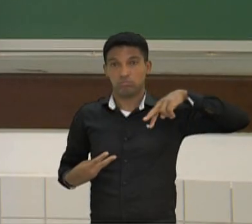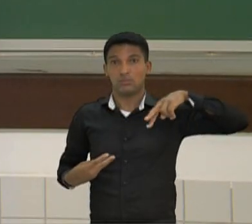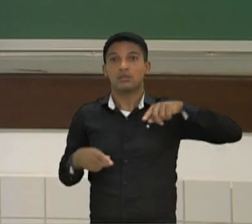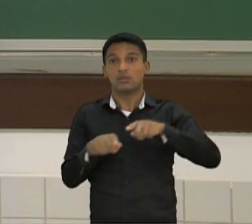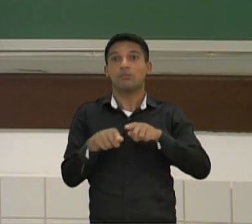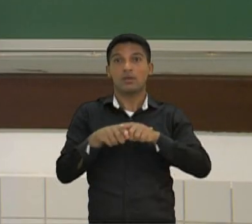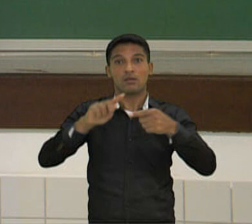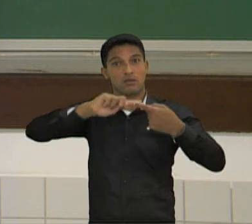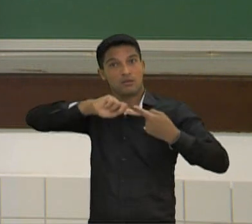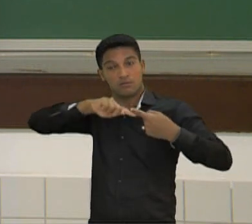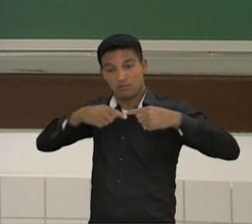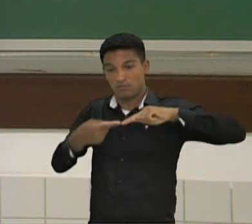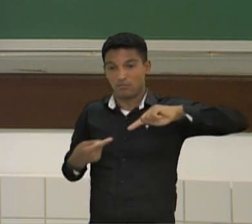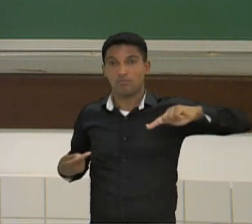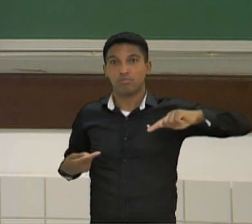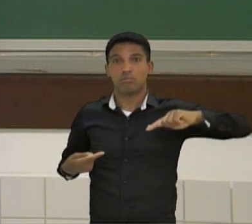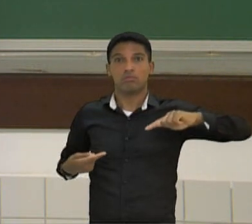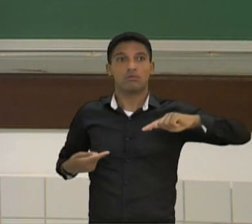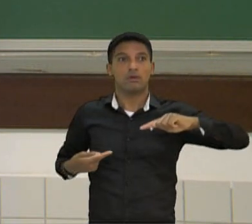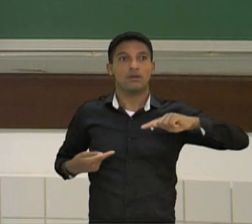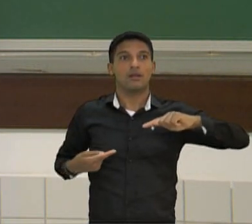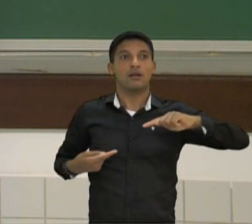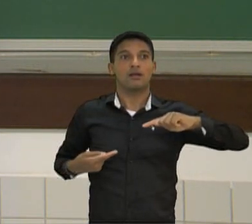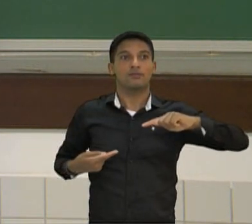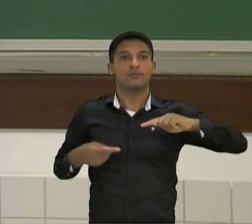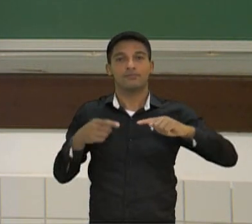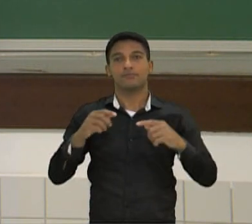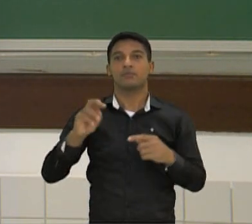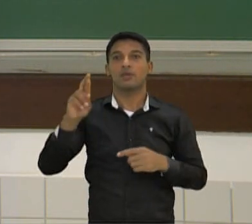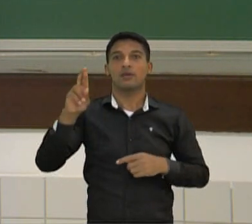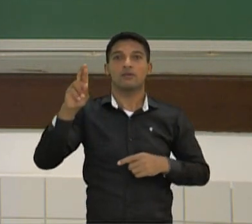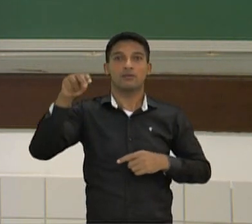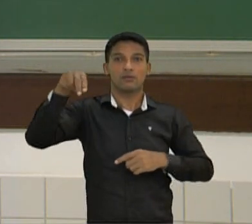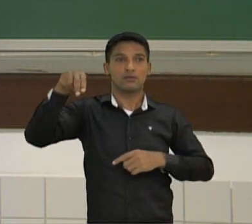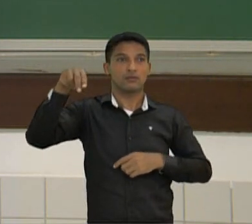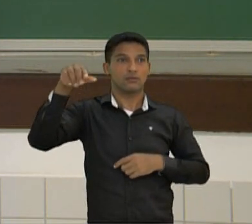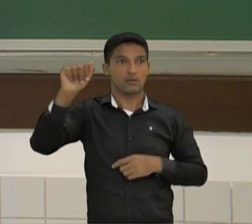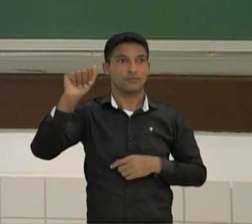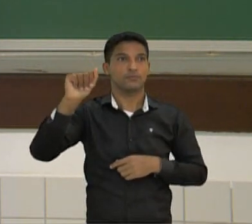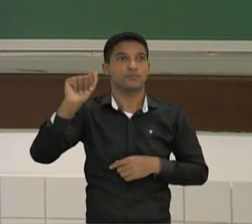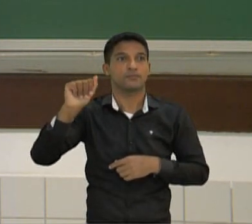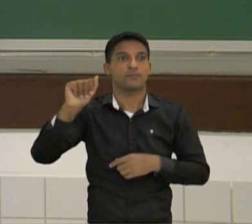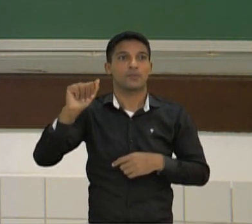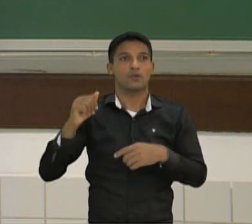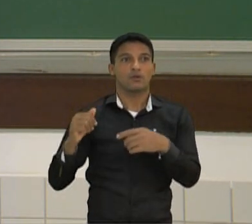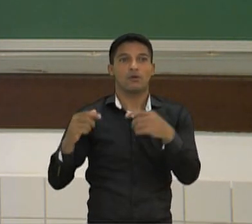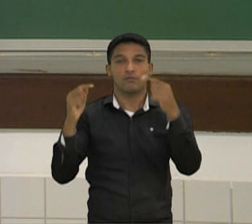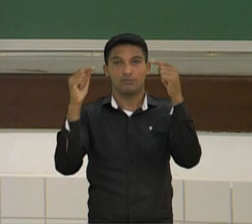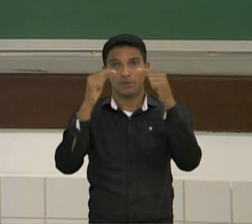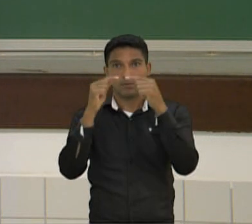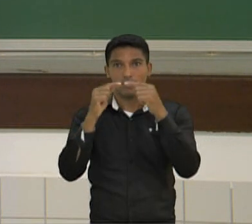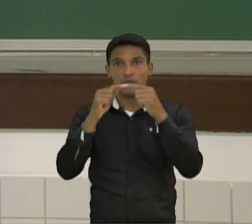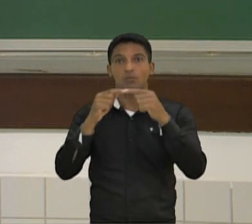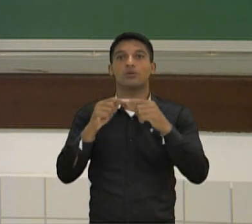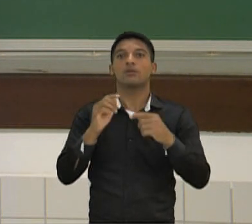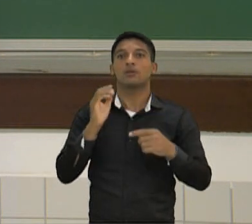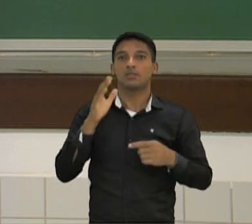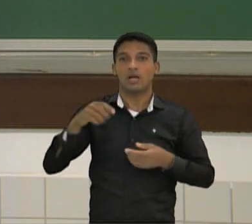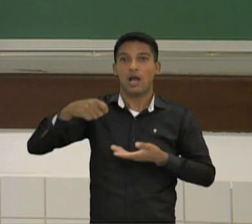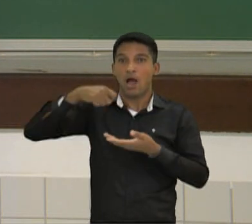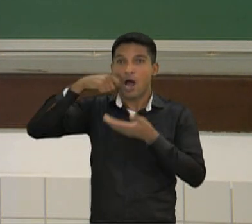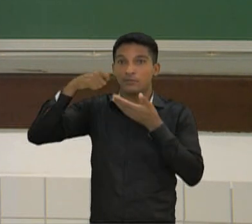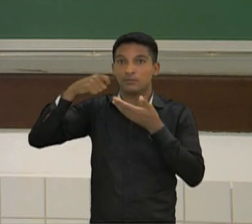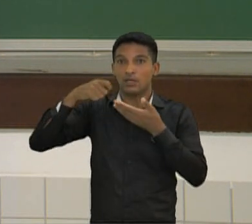emulsificação, a quebra dessas gorduras, desses lipídios aí. Tudo bem? E importante, depois que é feita toda a absorção desses